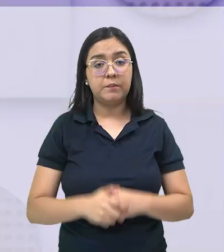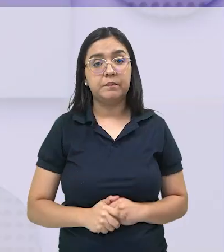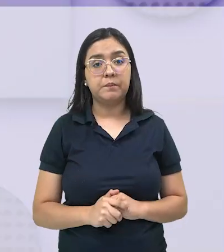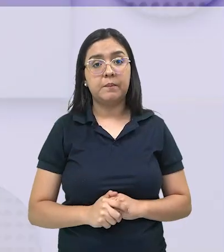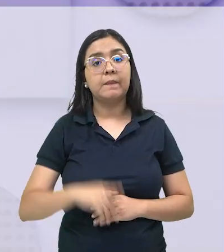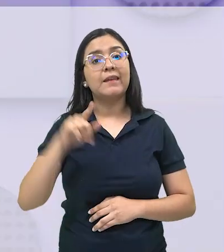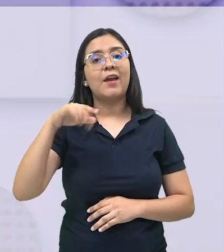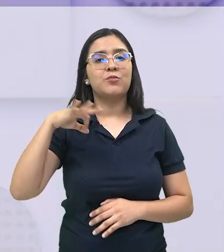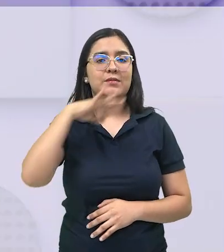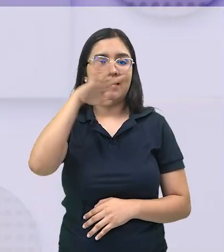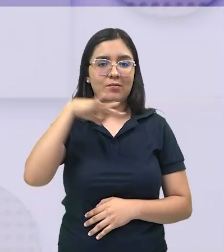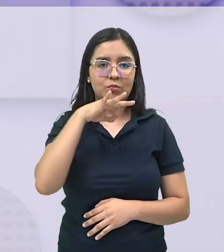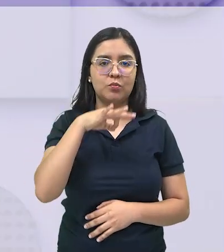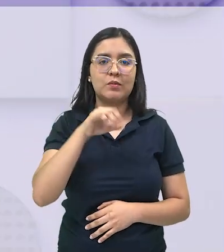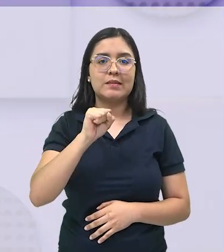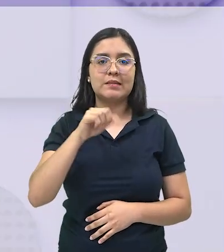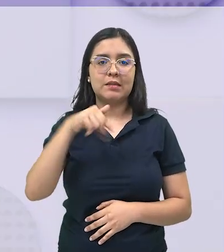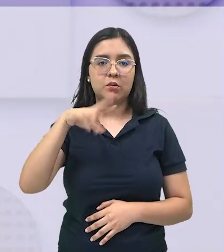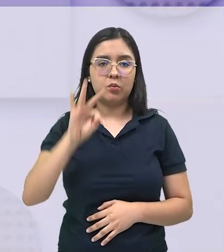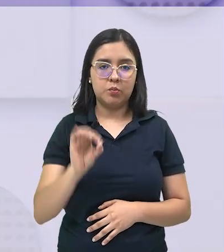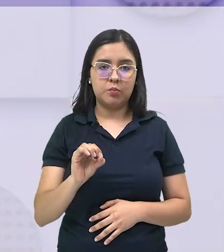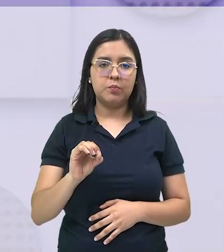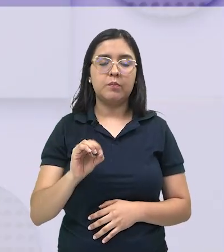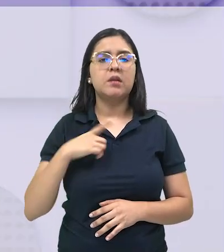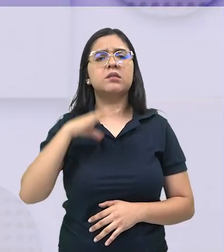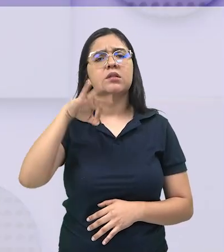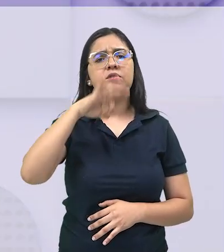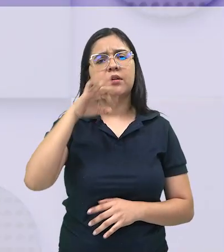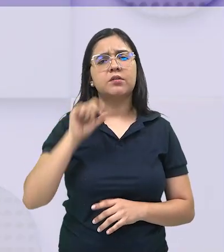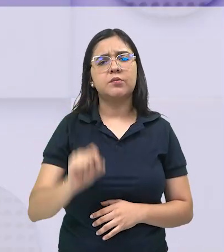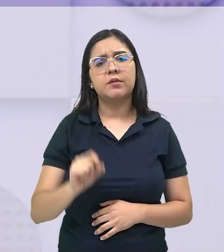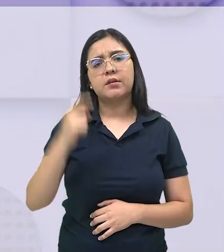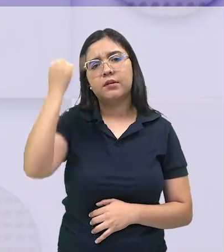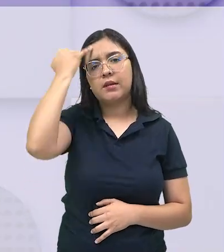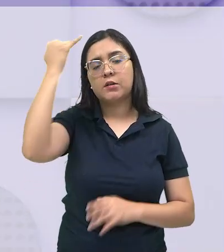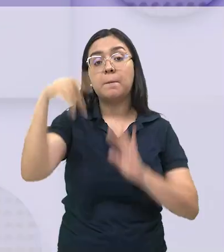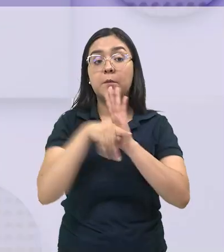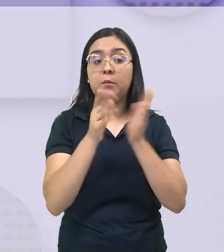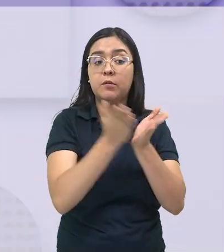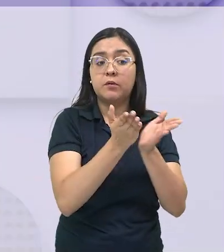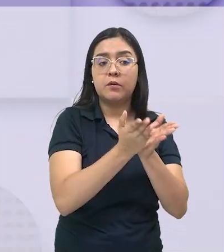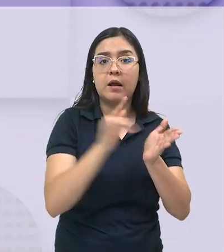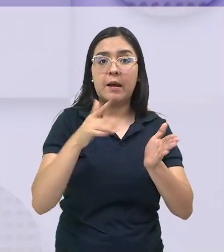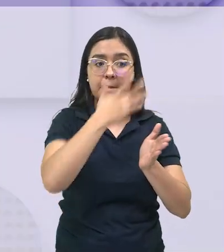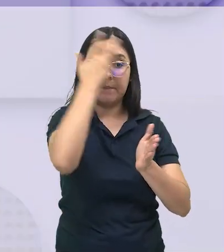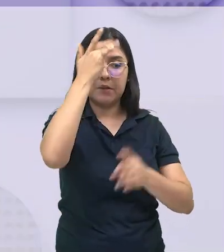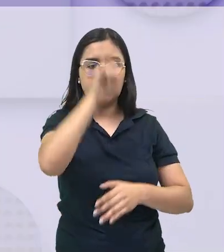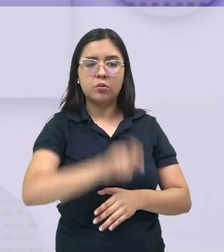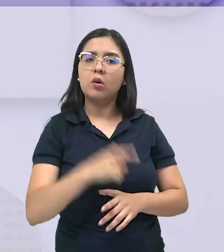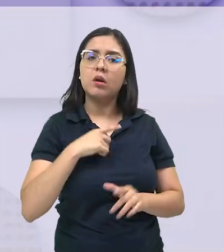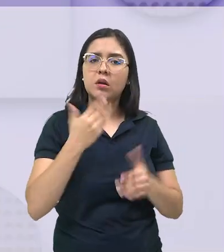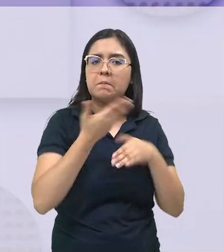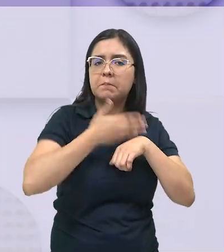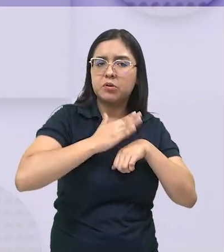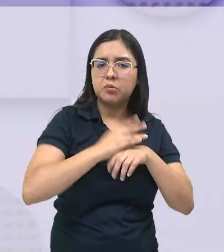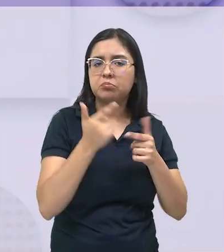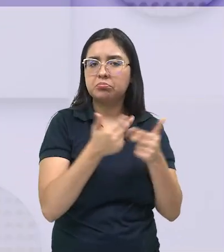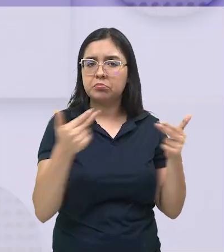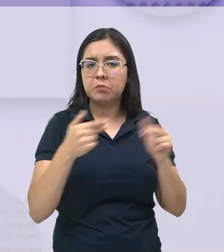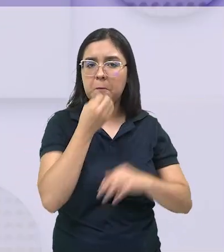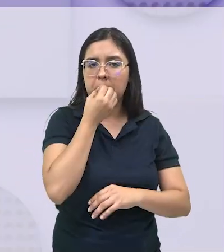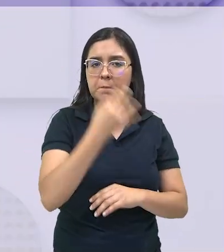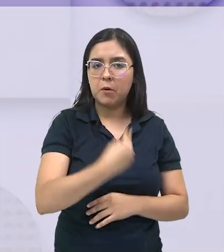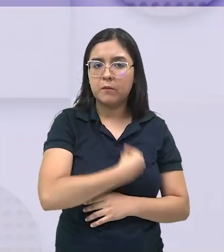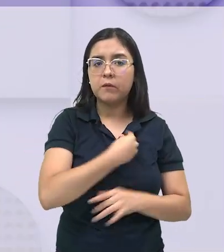que a gente chama de santo. A ideia de santidade, por exemplo, para os evangélicos, a pessoa que fez coisas boas em vida